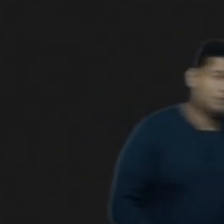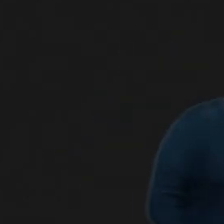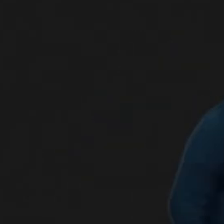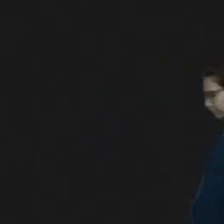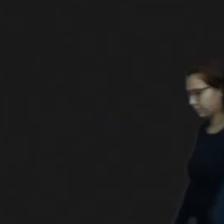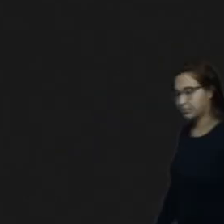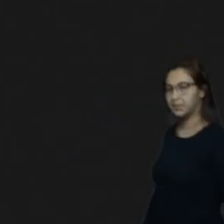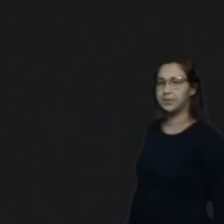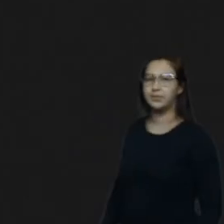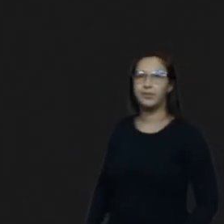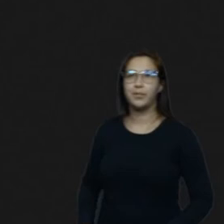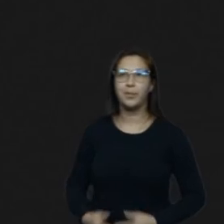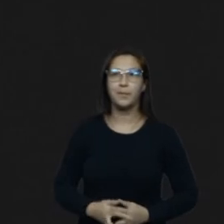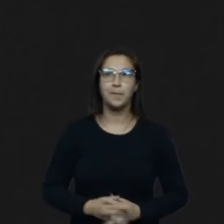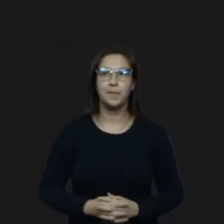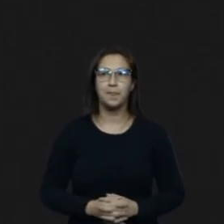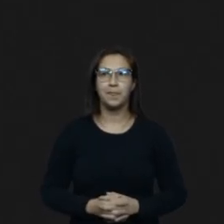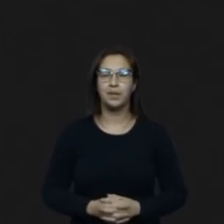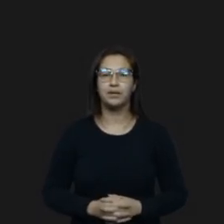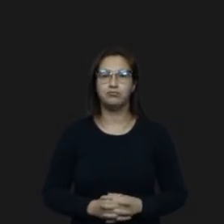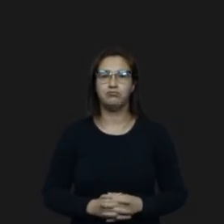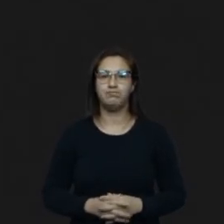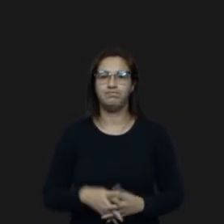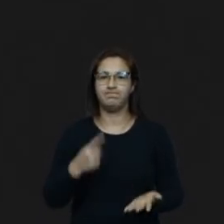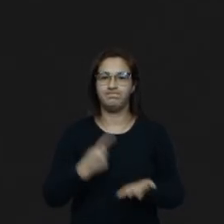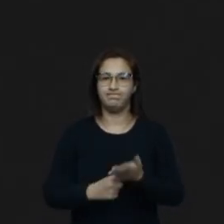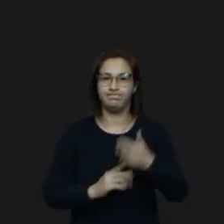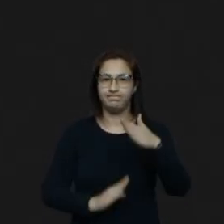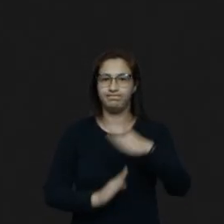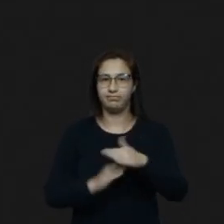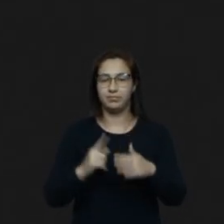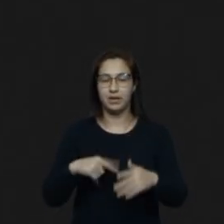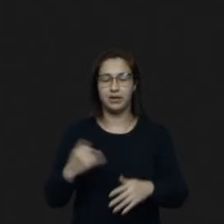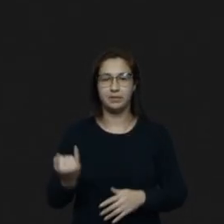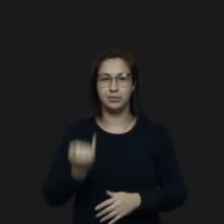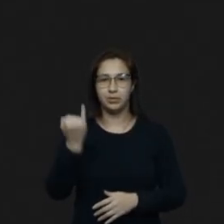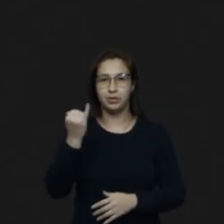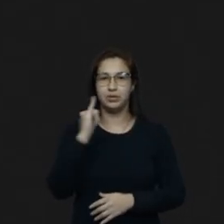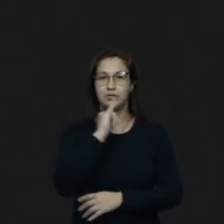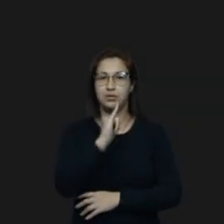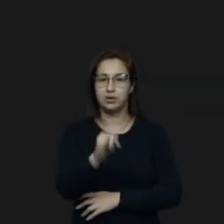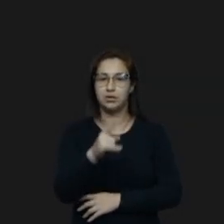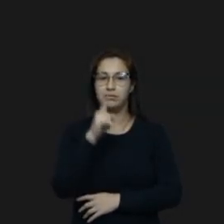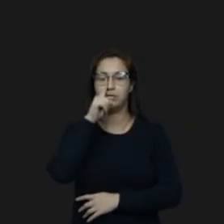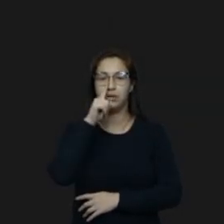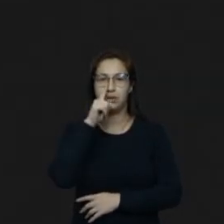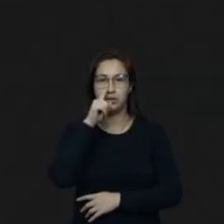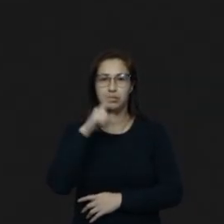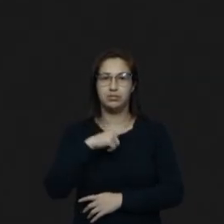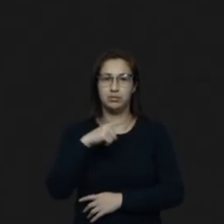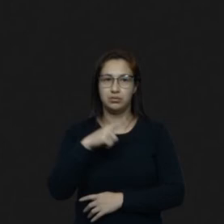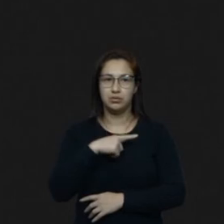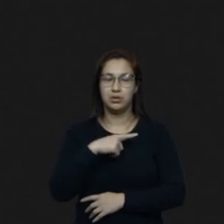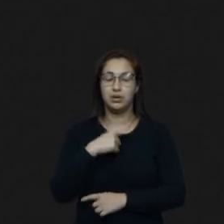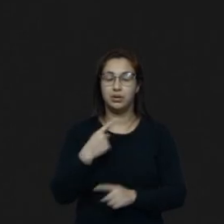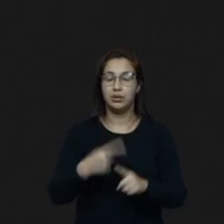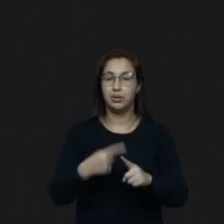Então, estabelecesse esse teto era fundamental. Avisamos do perigo e do risco de serem,